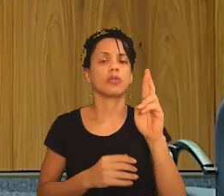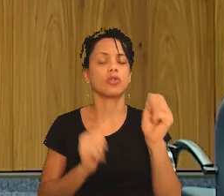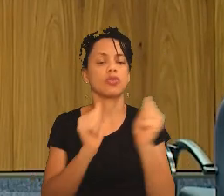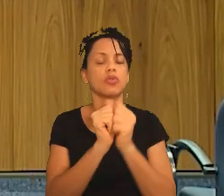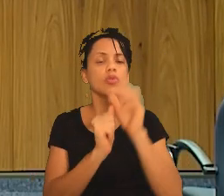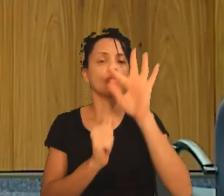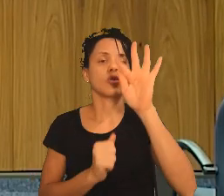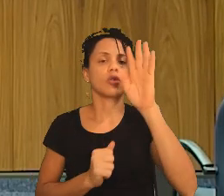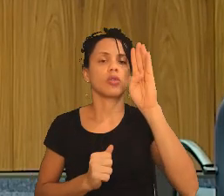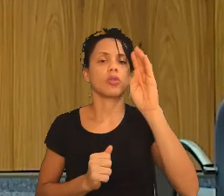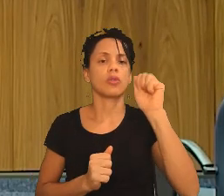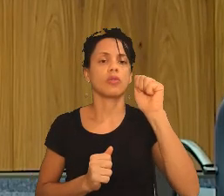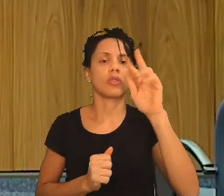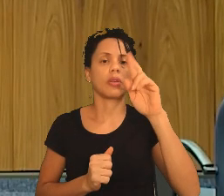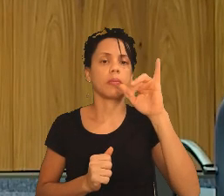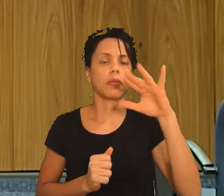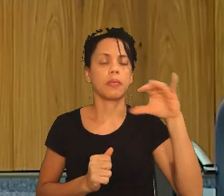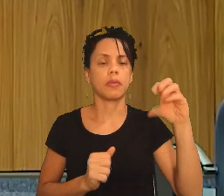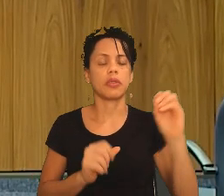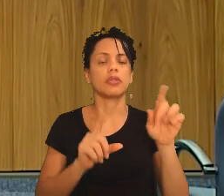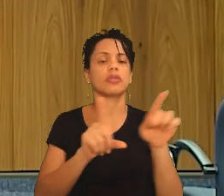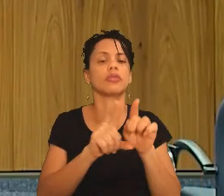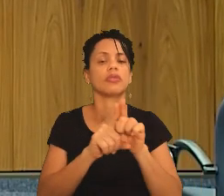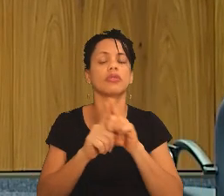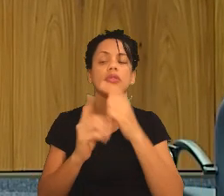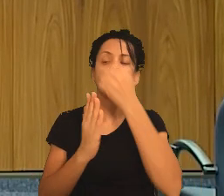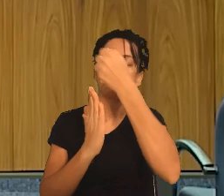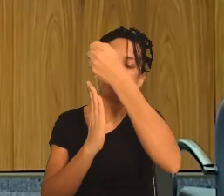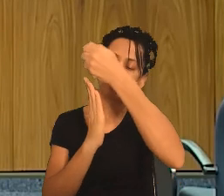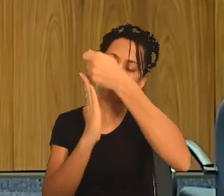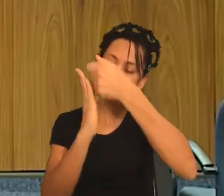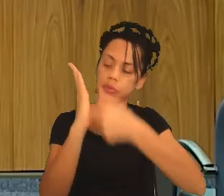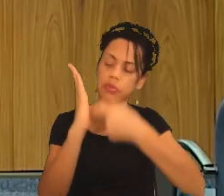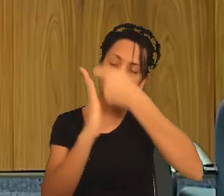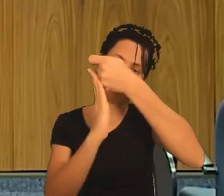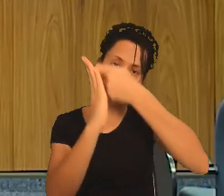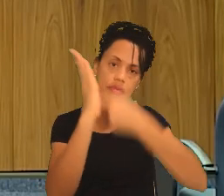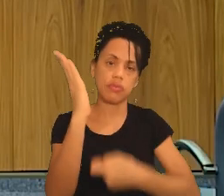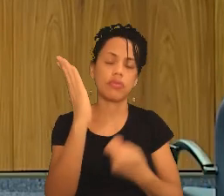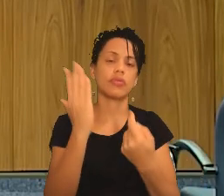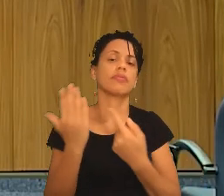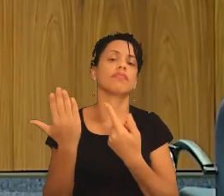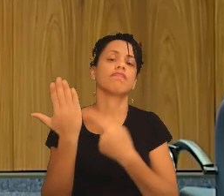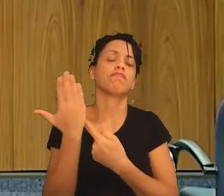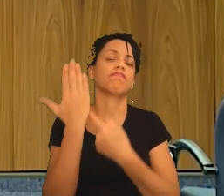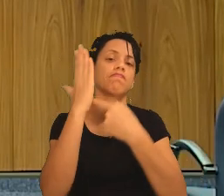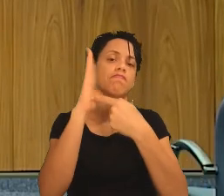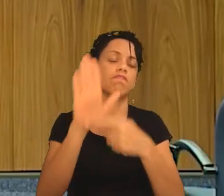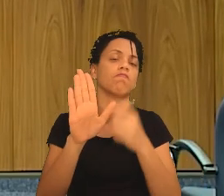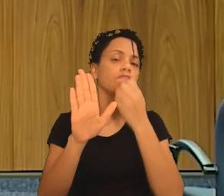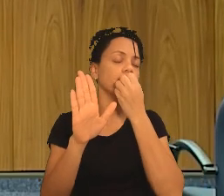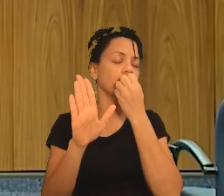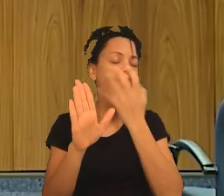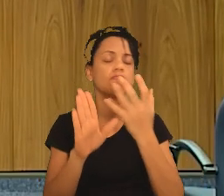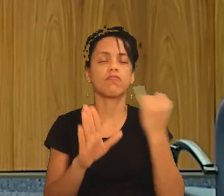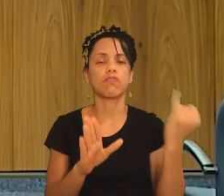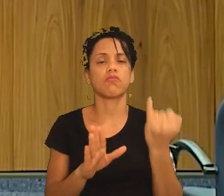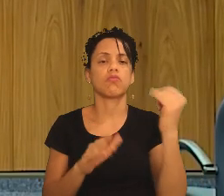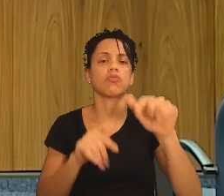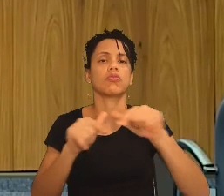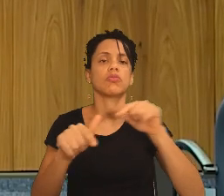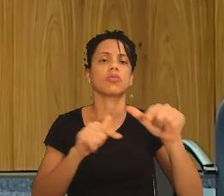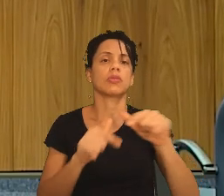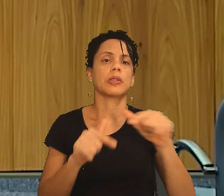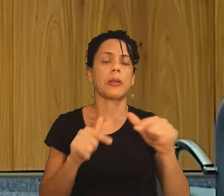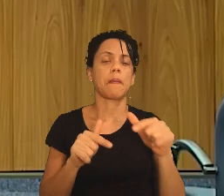aqui no Judiciário. Acho que é um momento muito importante. Saudar o Vitor, que fez junto